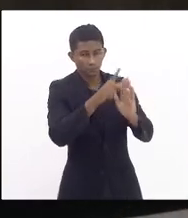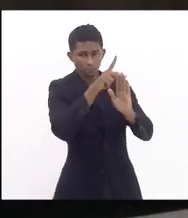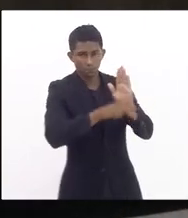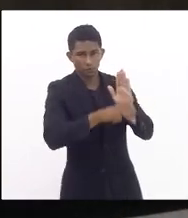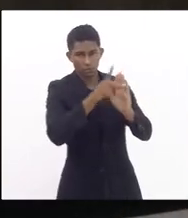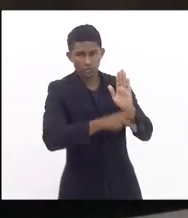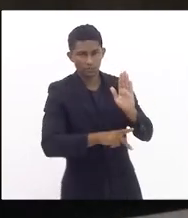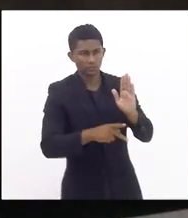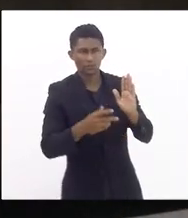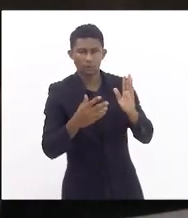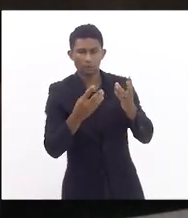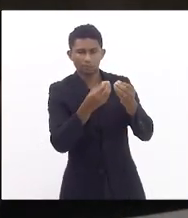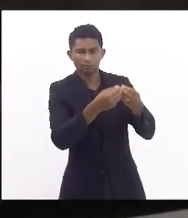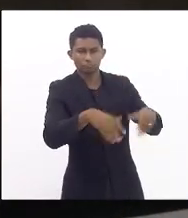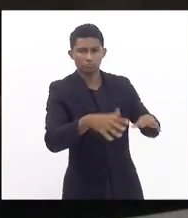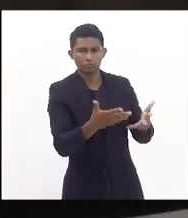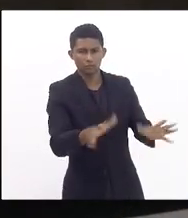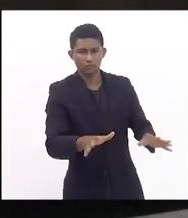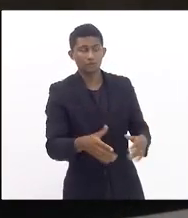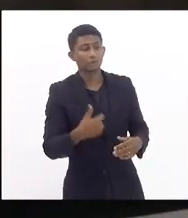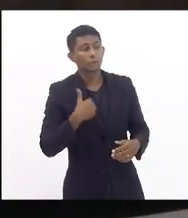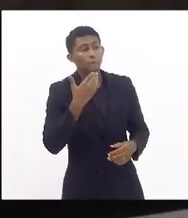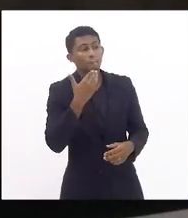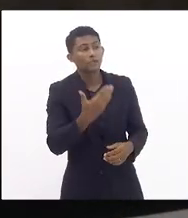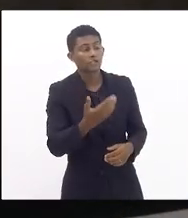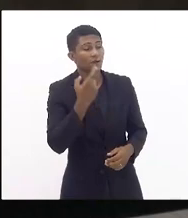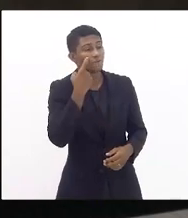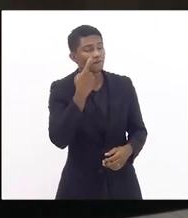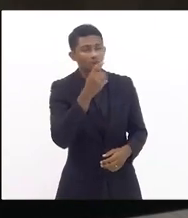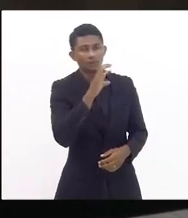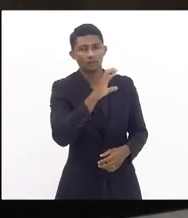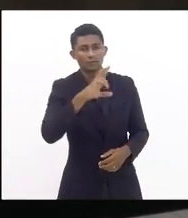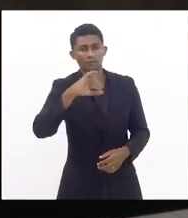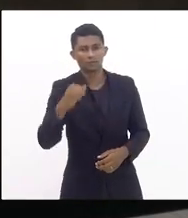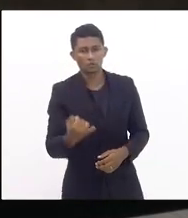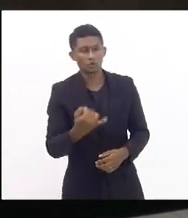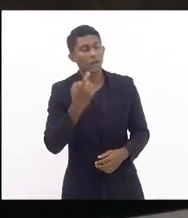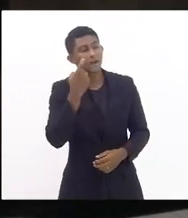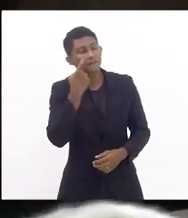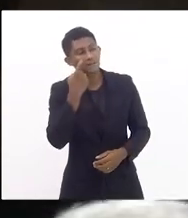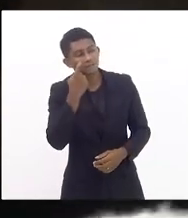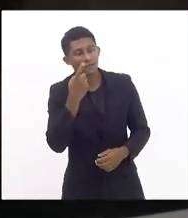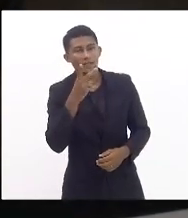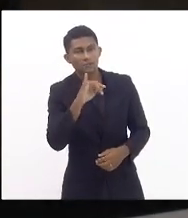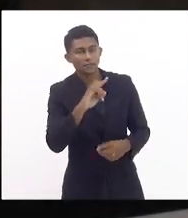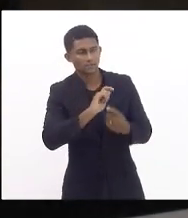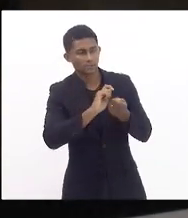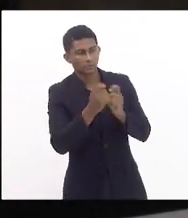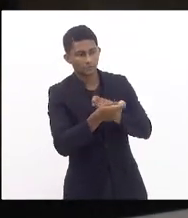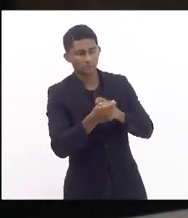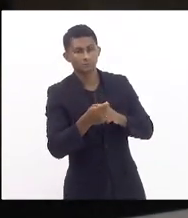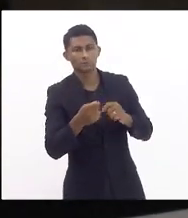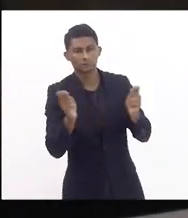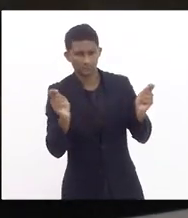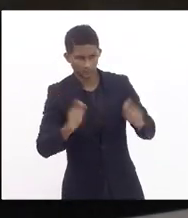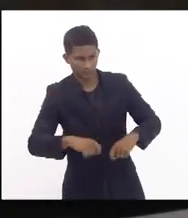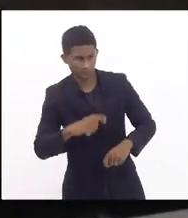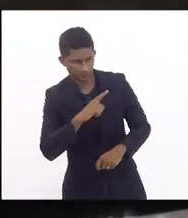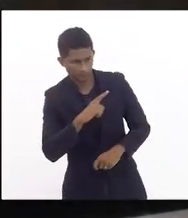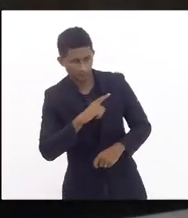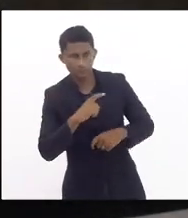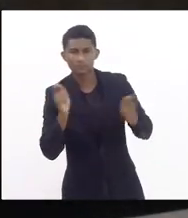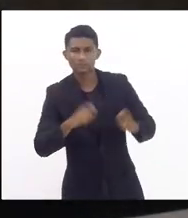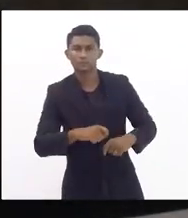pedir autorização ao presidente para remeter à CCJ. Se houver alguma necessidade de uma readequação, não prejudica o vosso projeto, faz